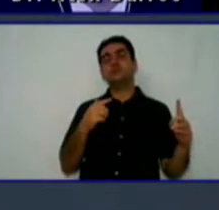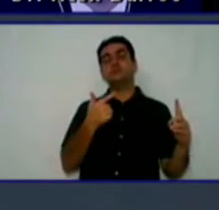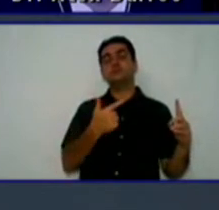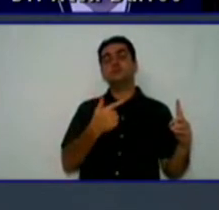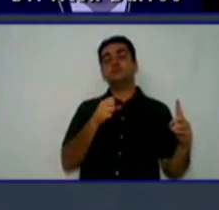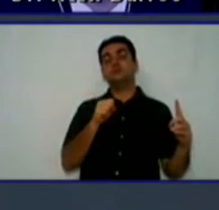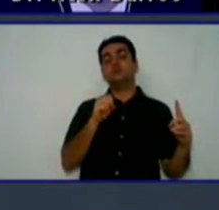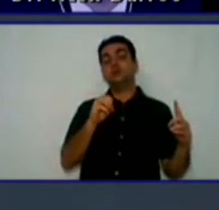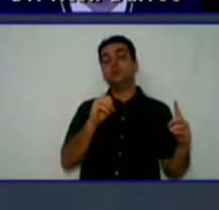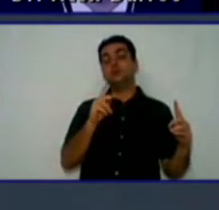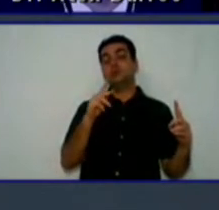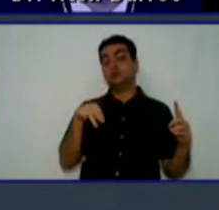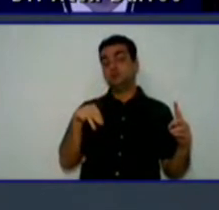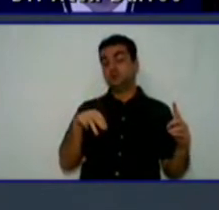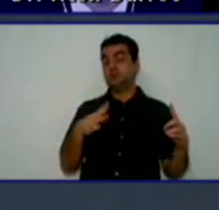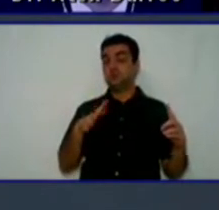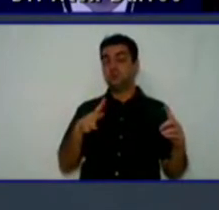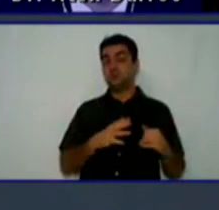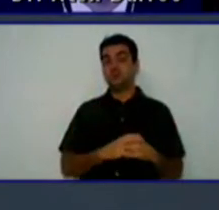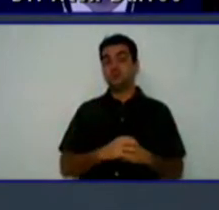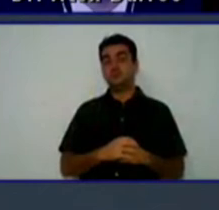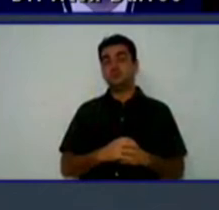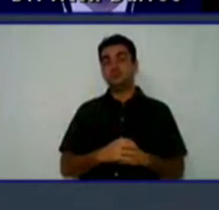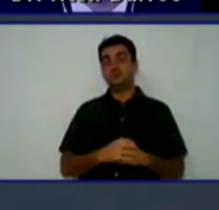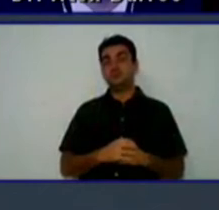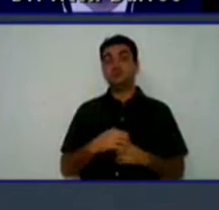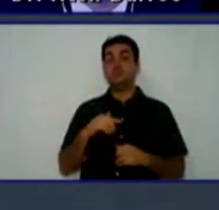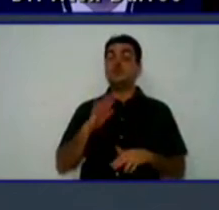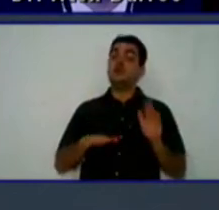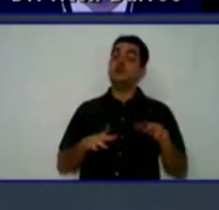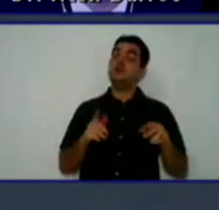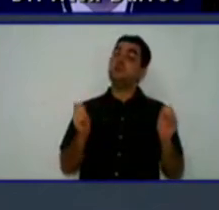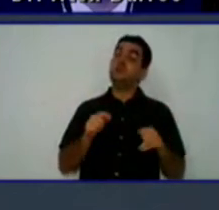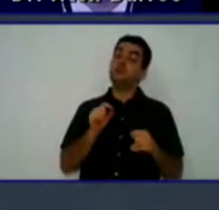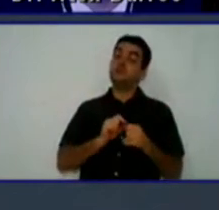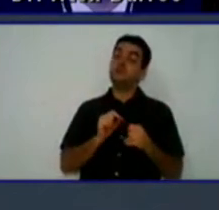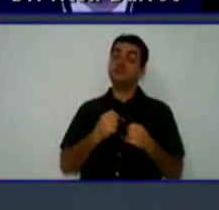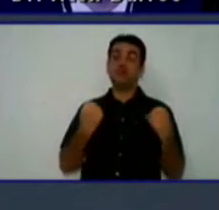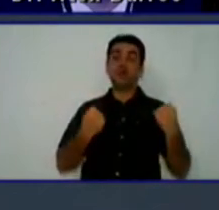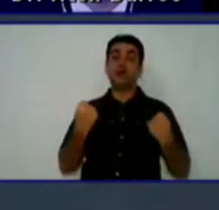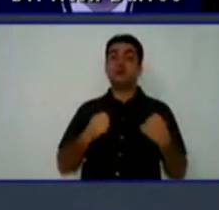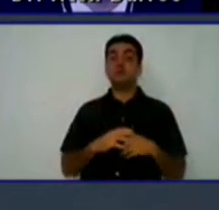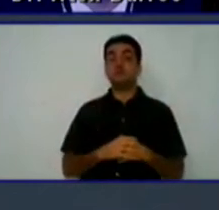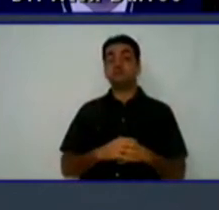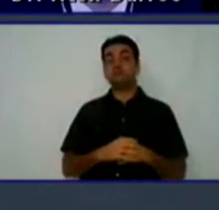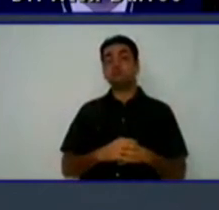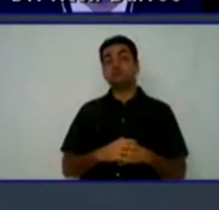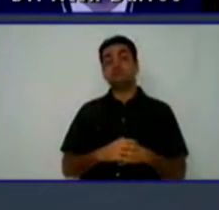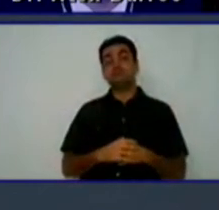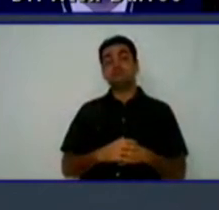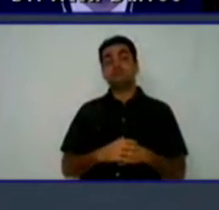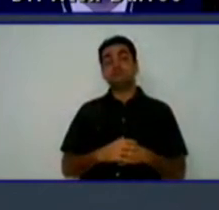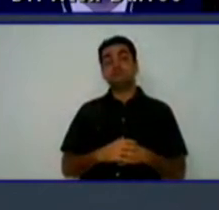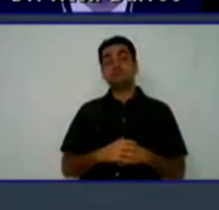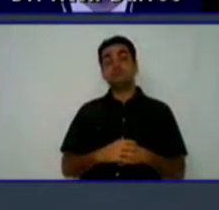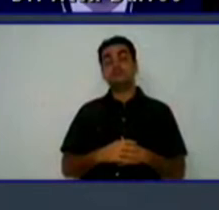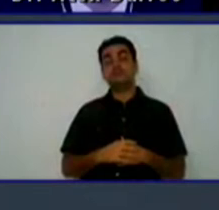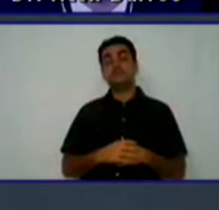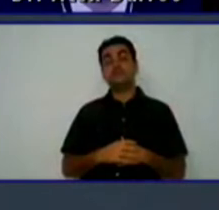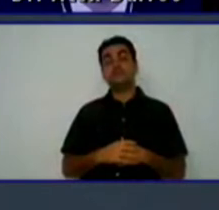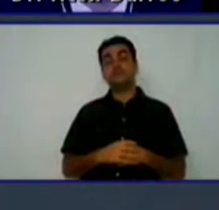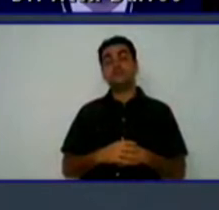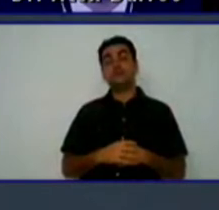280 quilômetros, aproximadamente, os quais muito bem poderiam ser percorridos por meio de transporte rodoviário,